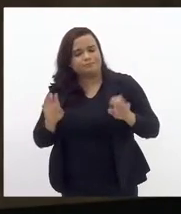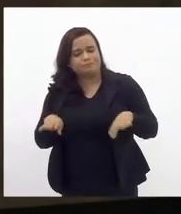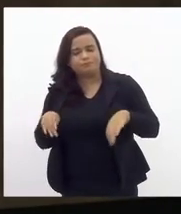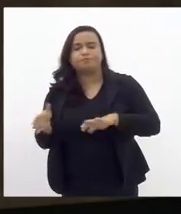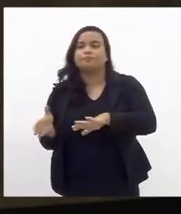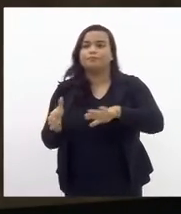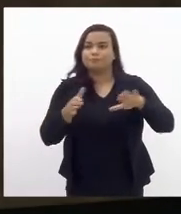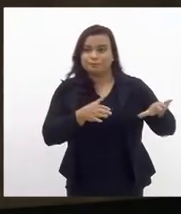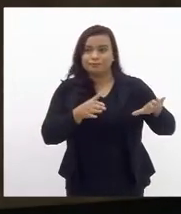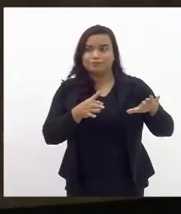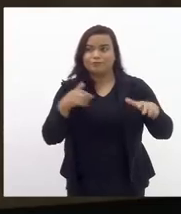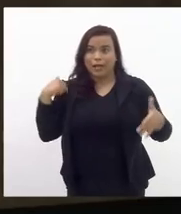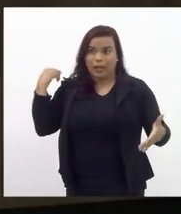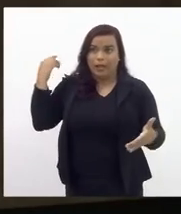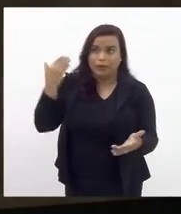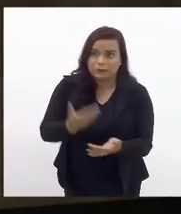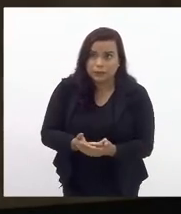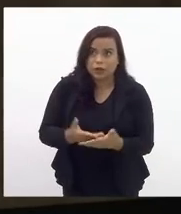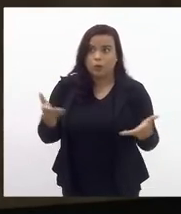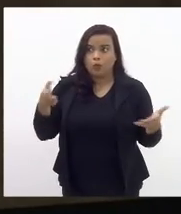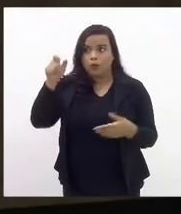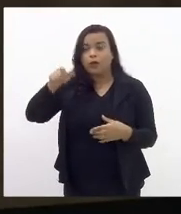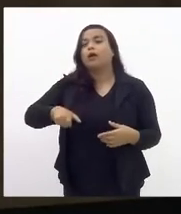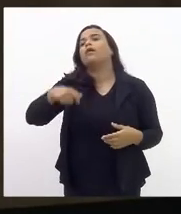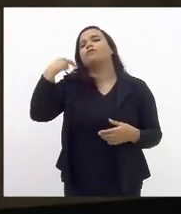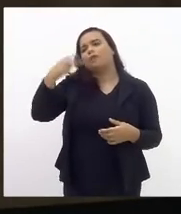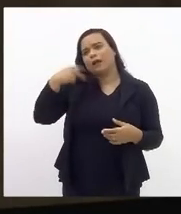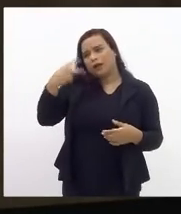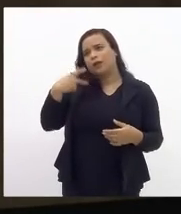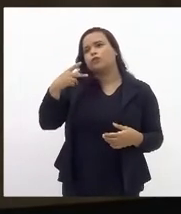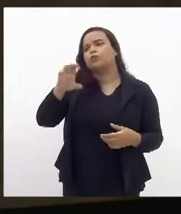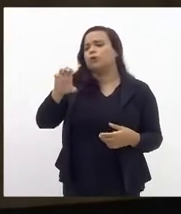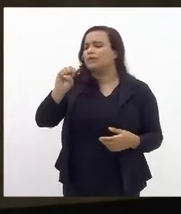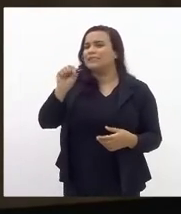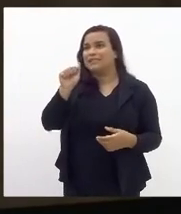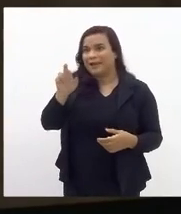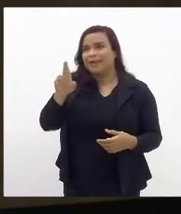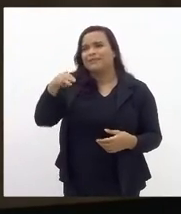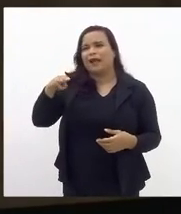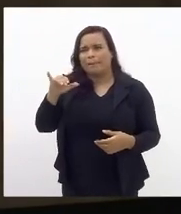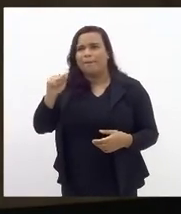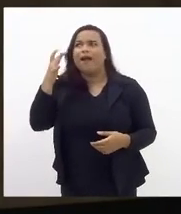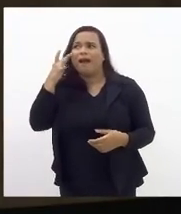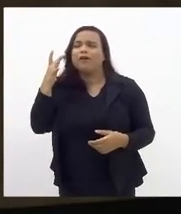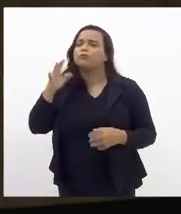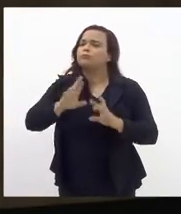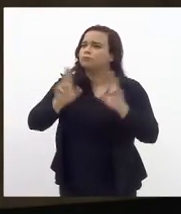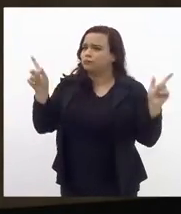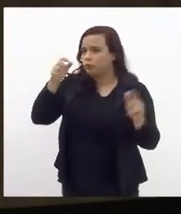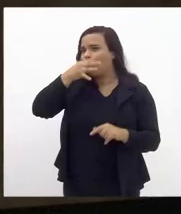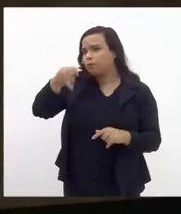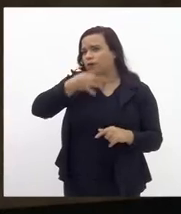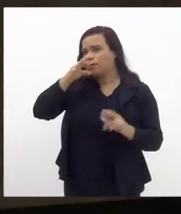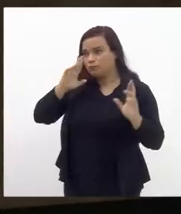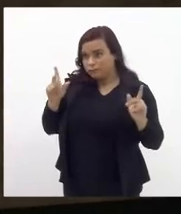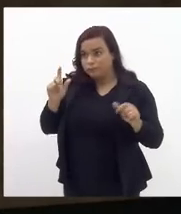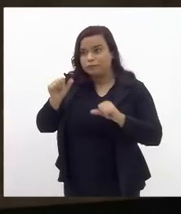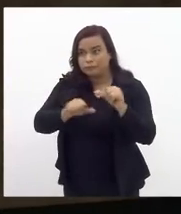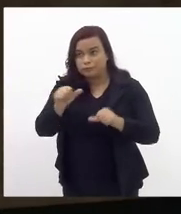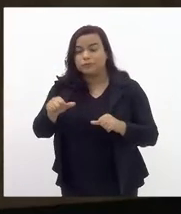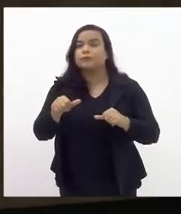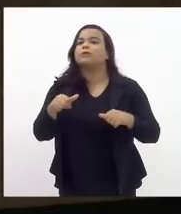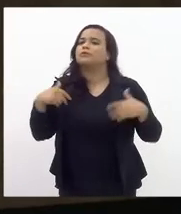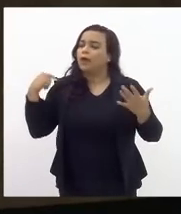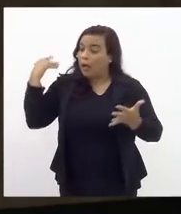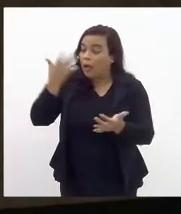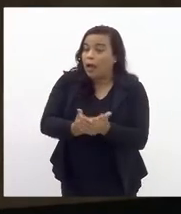de lá para cá é possível que o hoje vereador César Maia tenha uma outra opinião, de lá para cá as milícias assumiram um papel deletério,